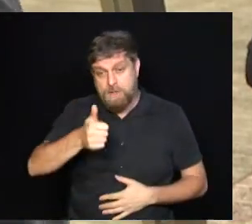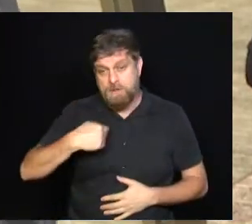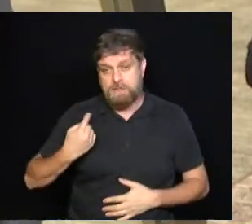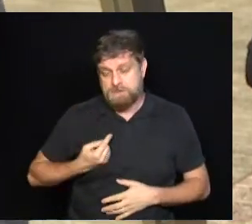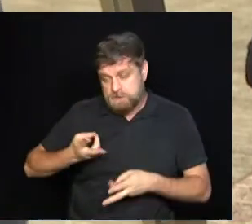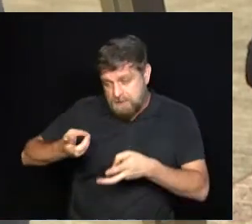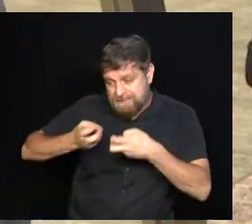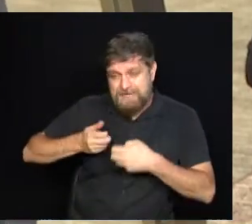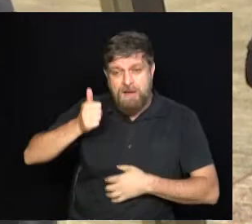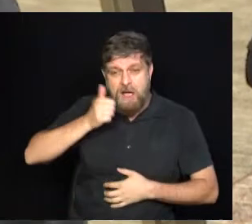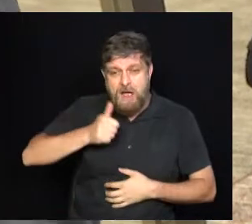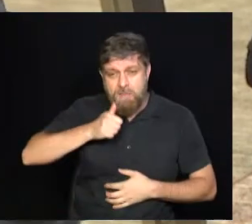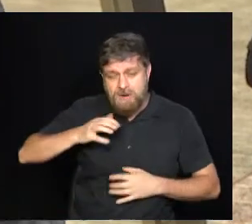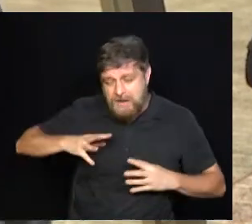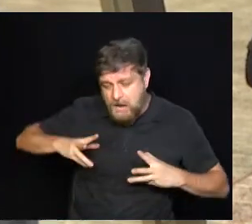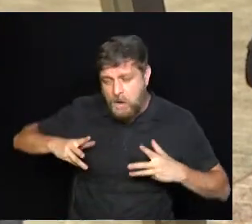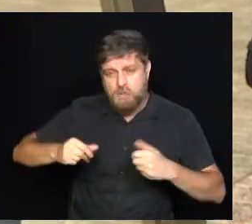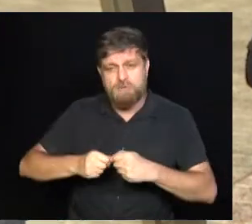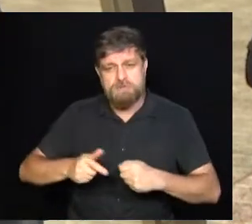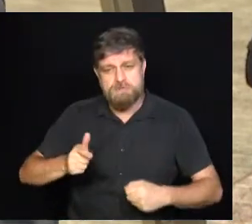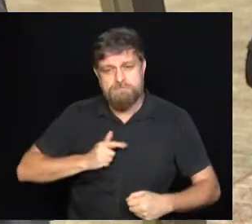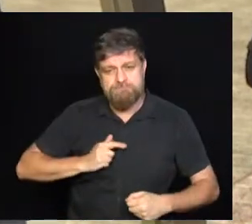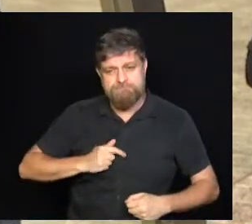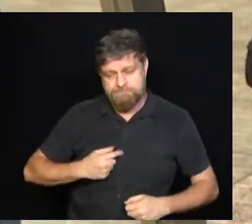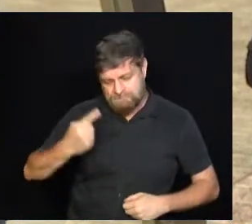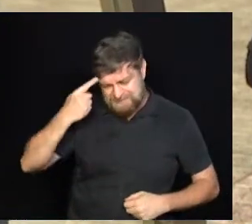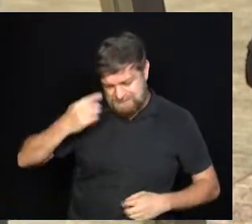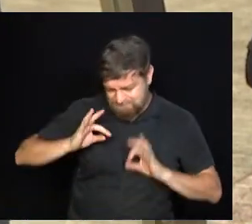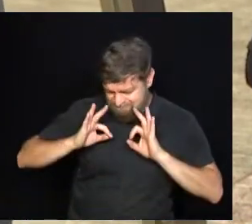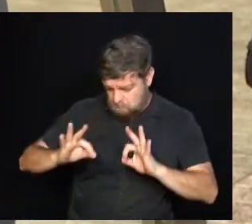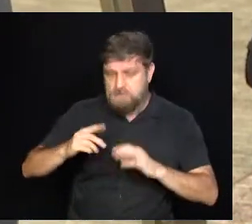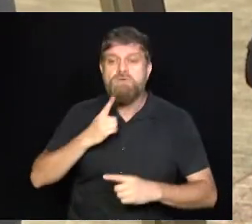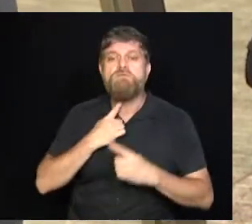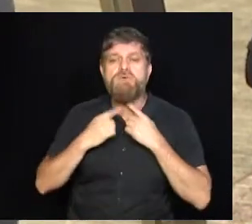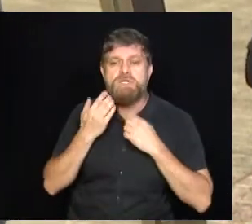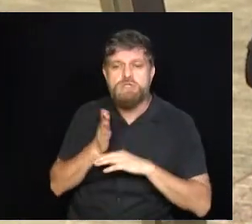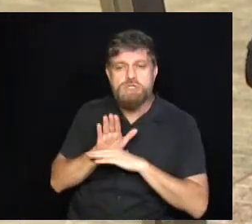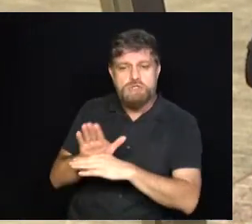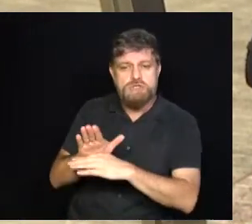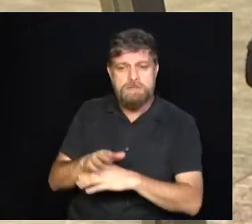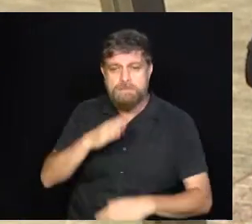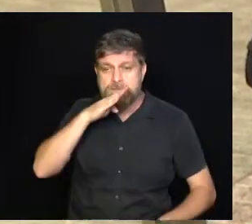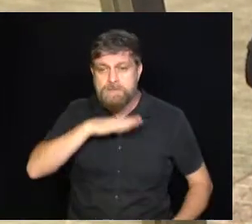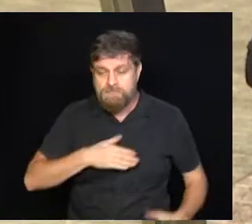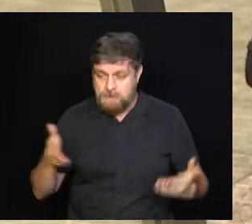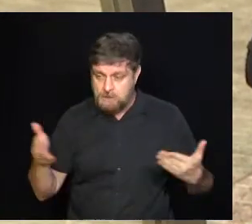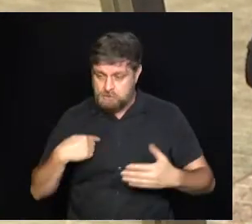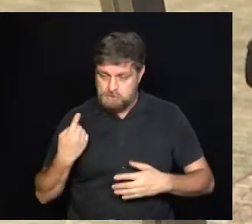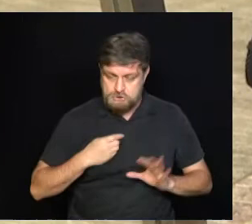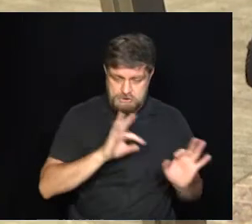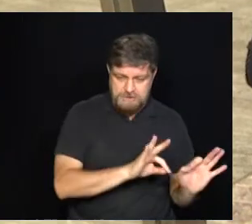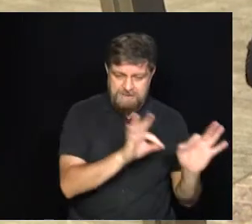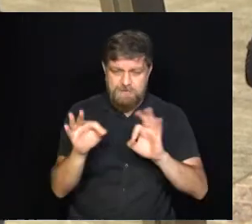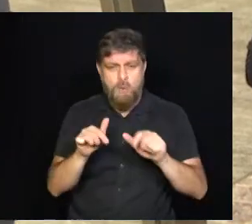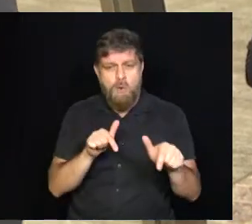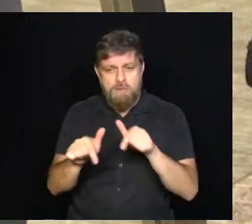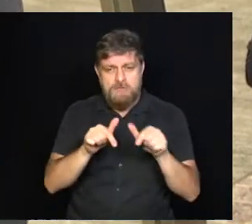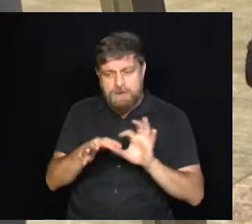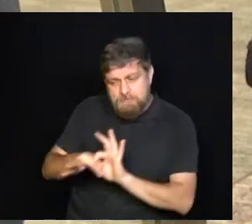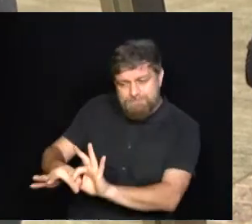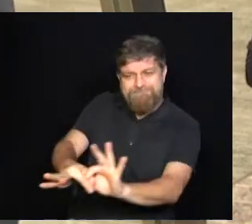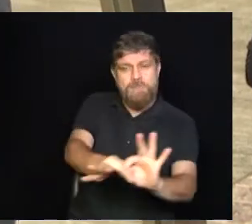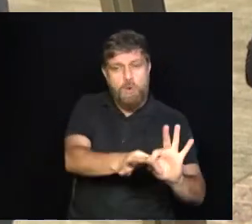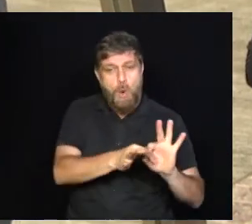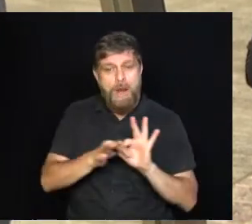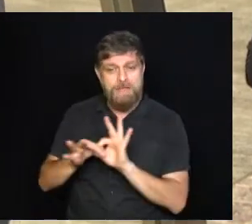todas vêm com um espírito muito positivo para poder ajudar. E pela tarde de hoje a gente viu que é um trabalho coletivo, né? O senhor